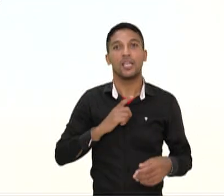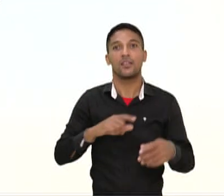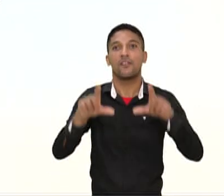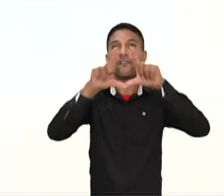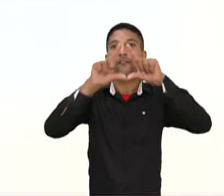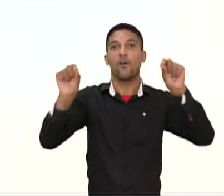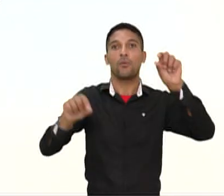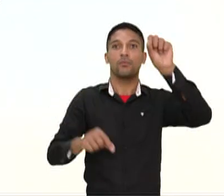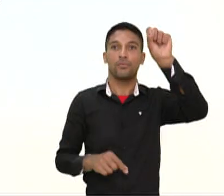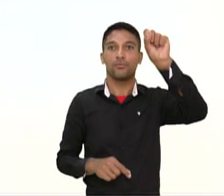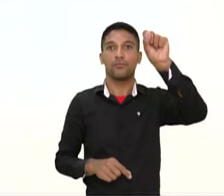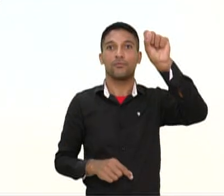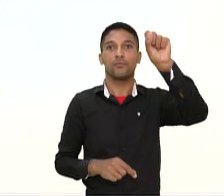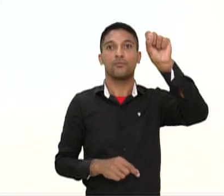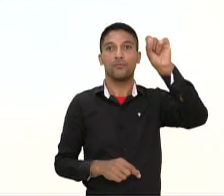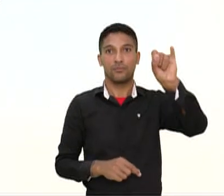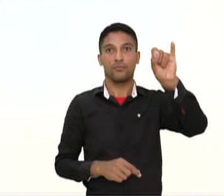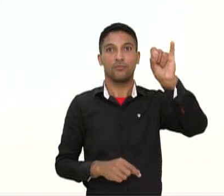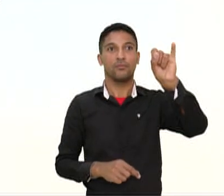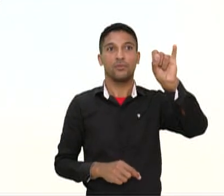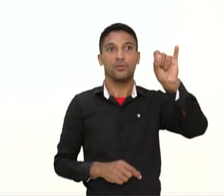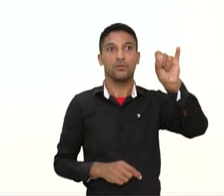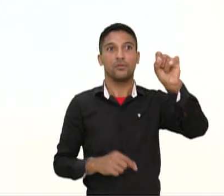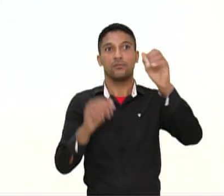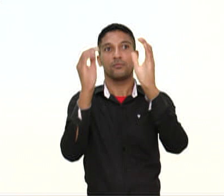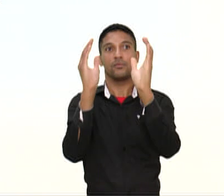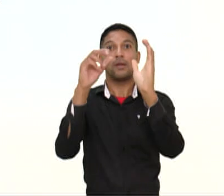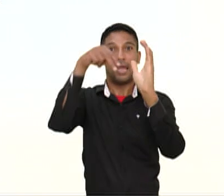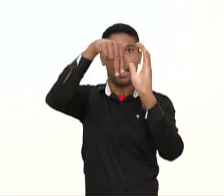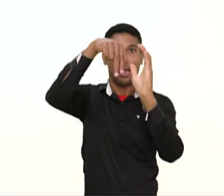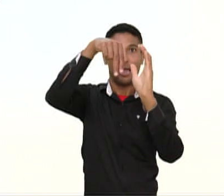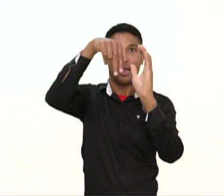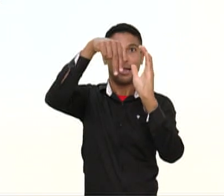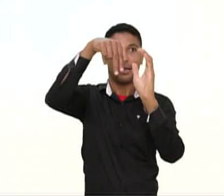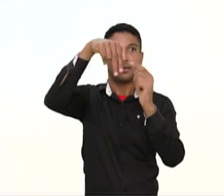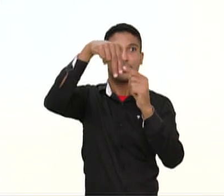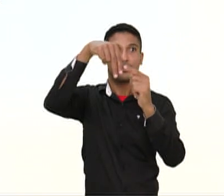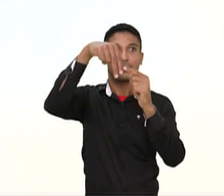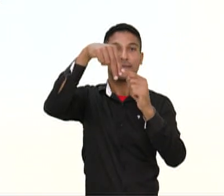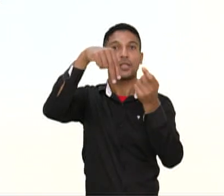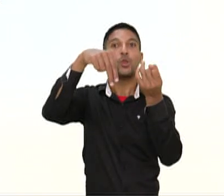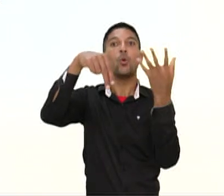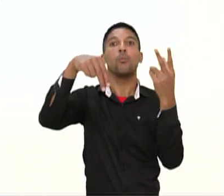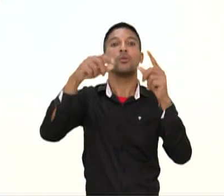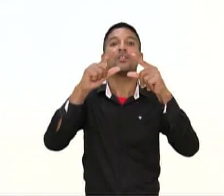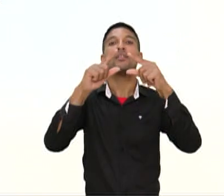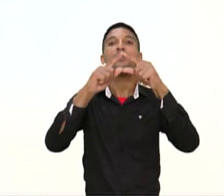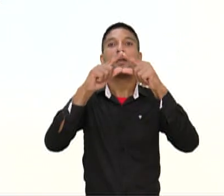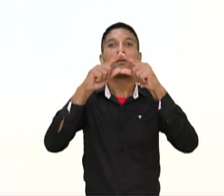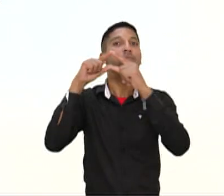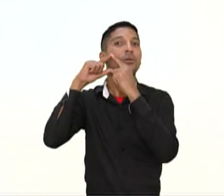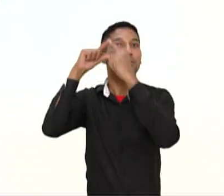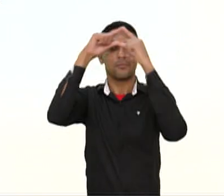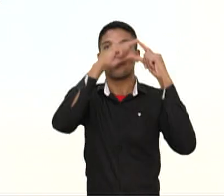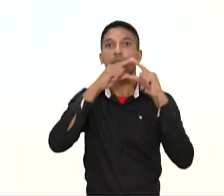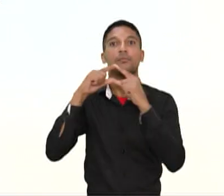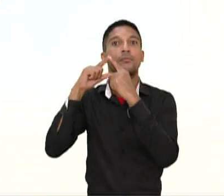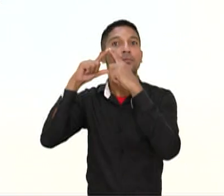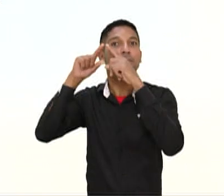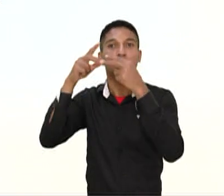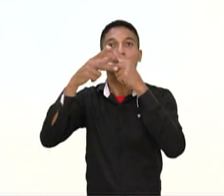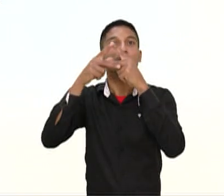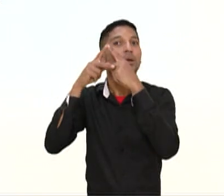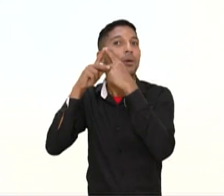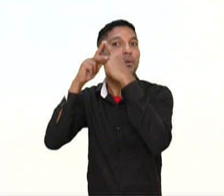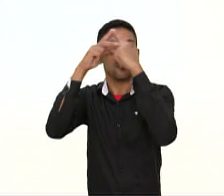dos ângulos internos é lado menos 2, que é o número de triângulos, vezes 180. Então, eu quero N, eu quero saber